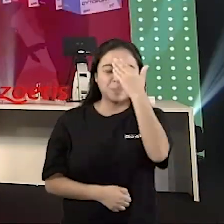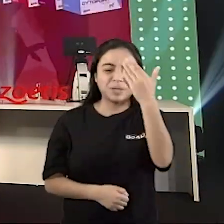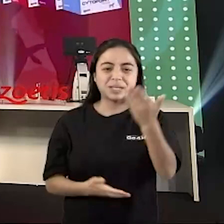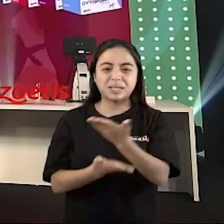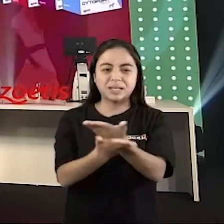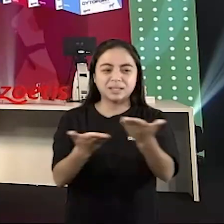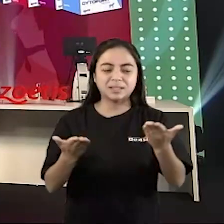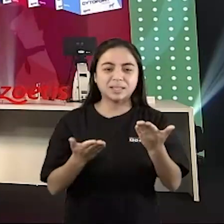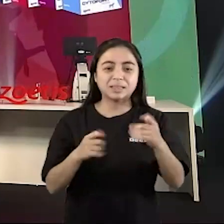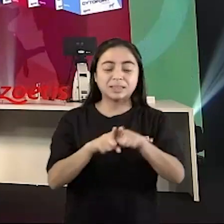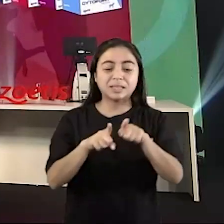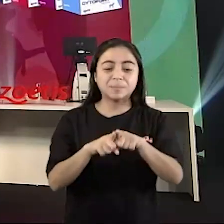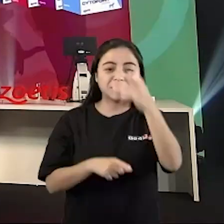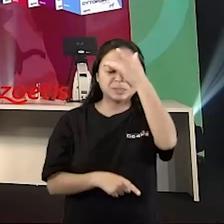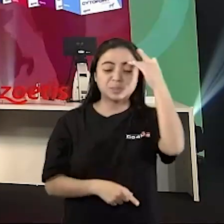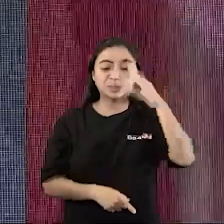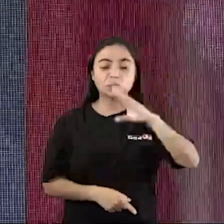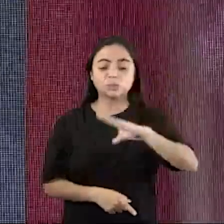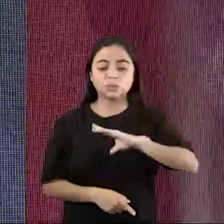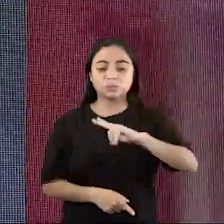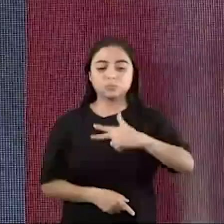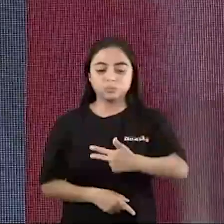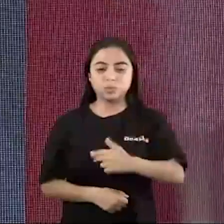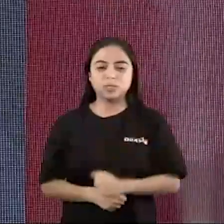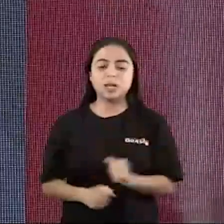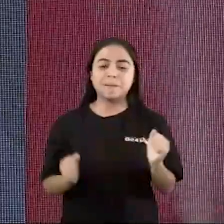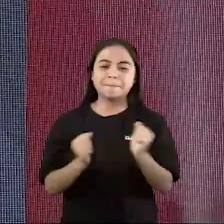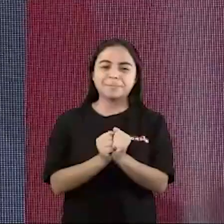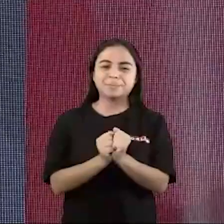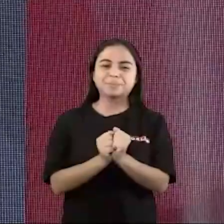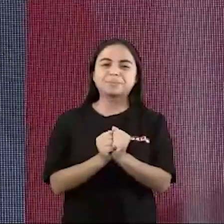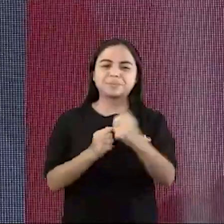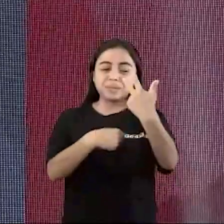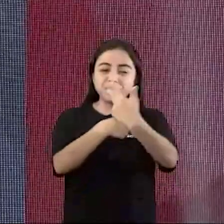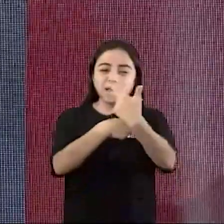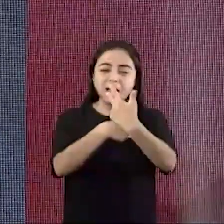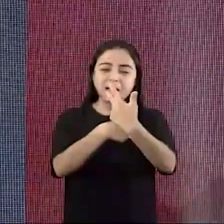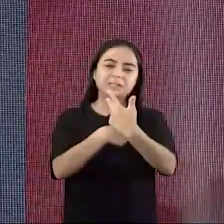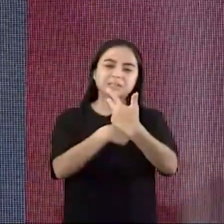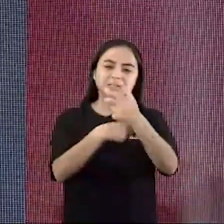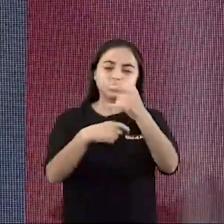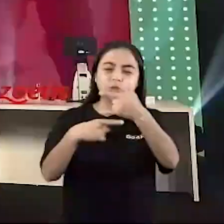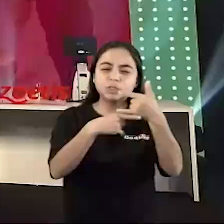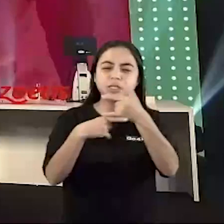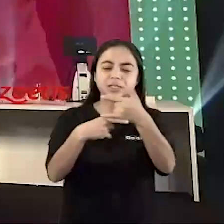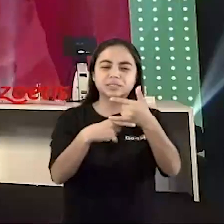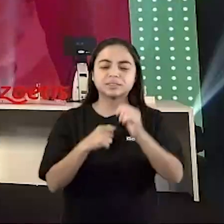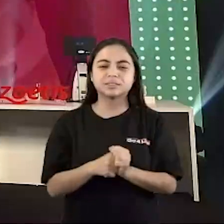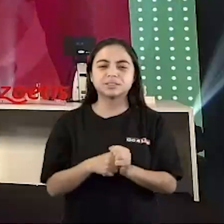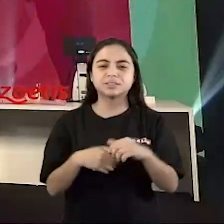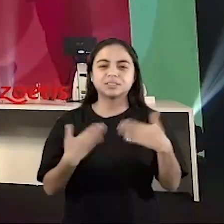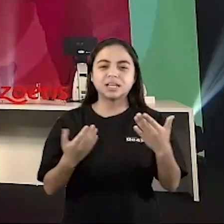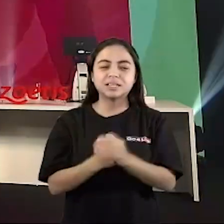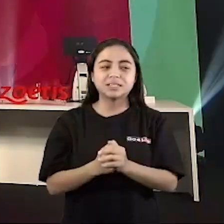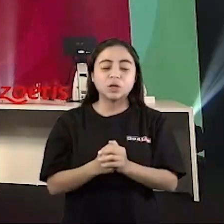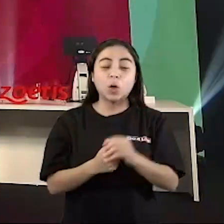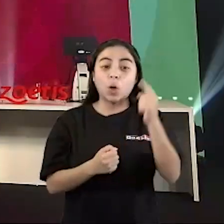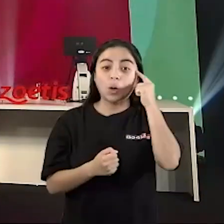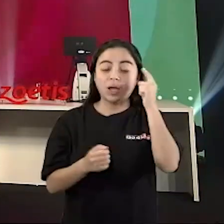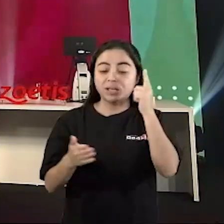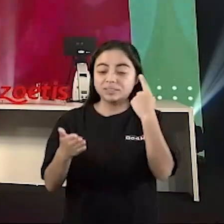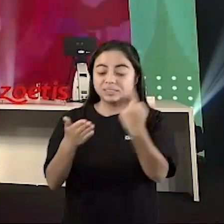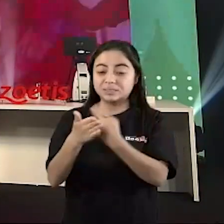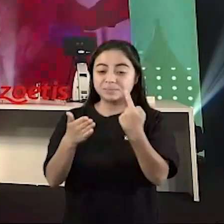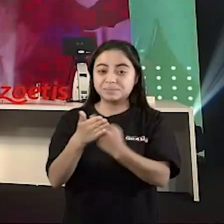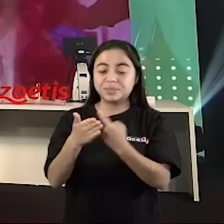está em Portugal pela parceria de nos ouvir. Imagina, a gente que agradece. Se você visse as perguntas aqui, na